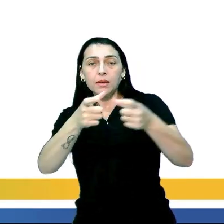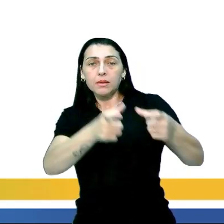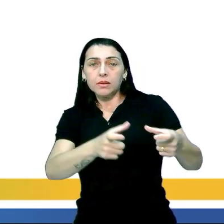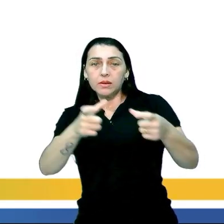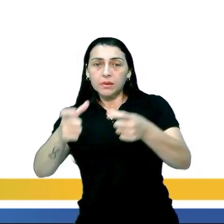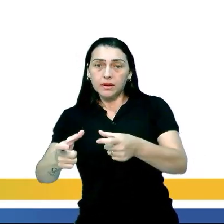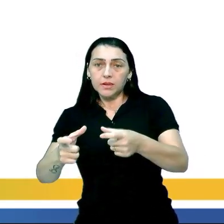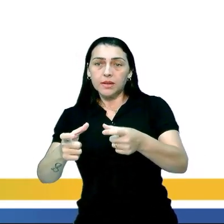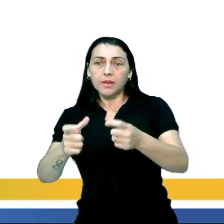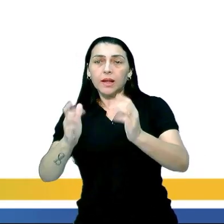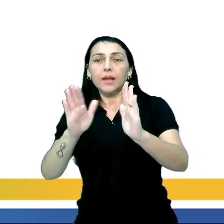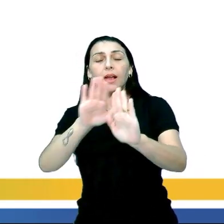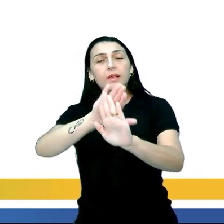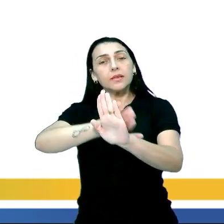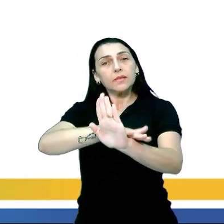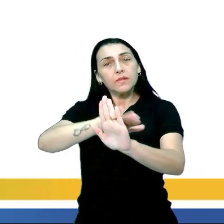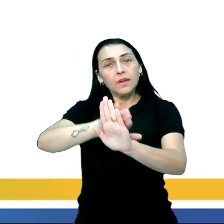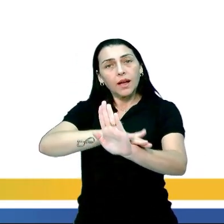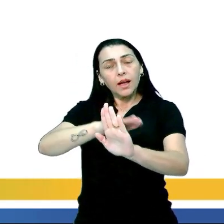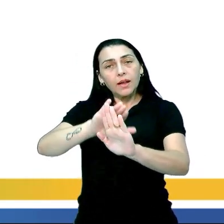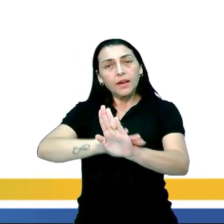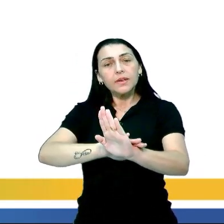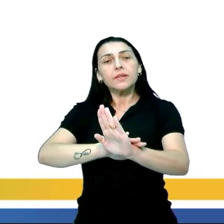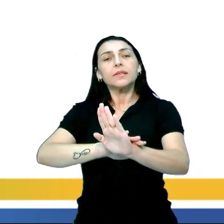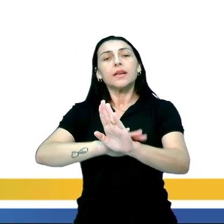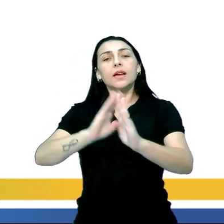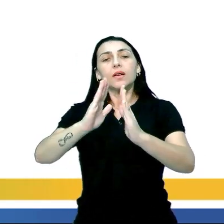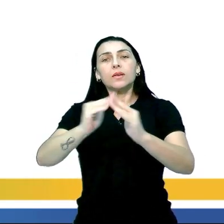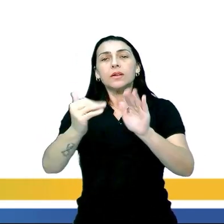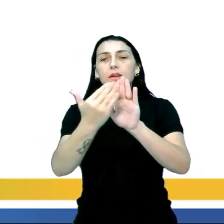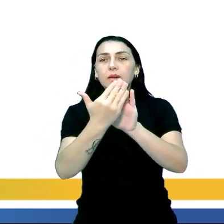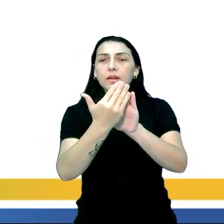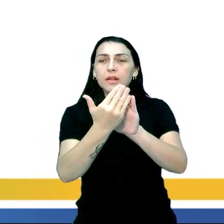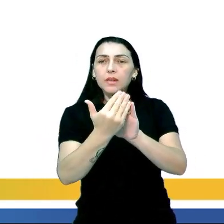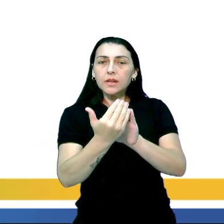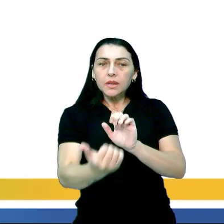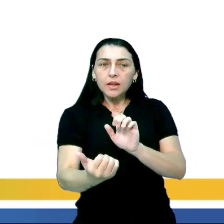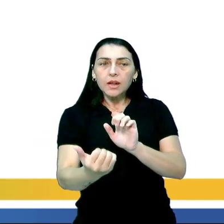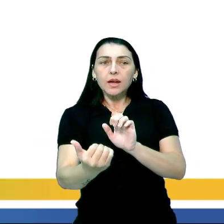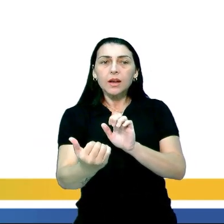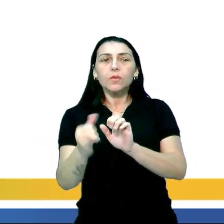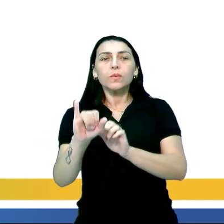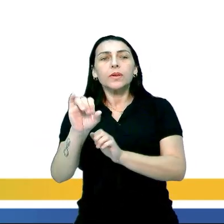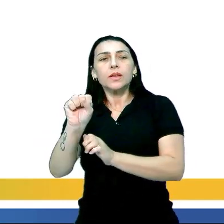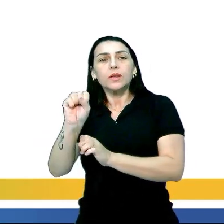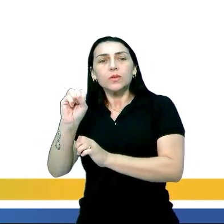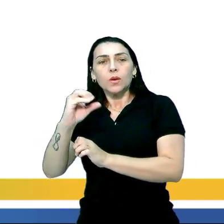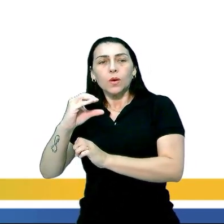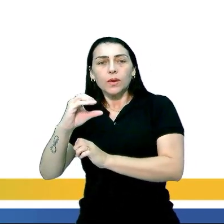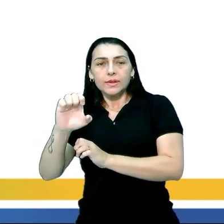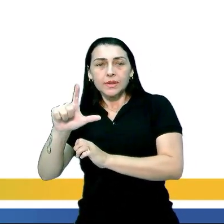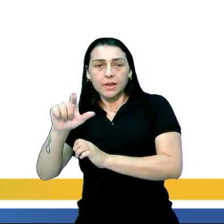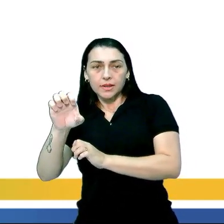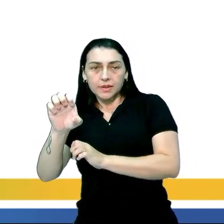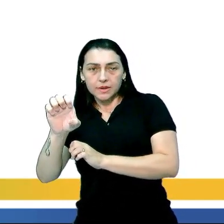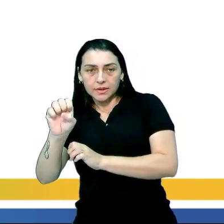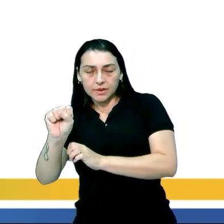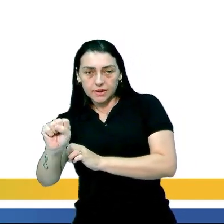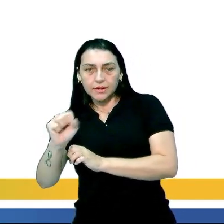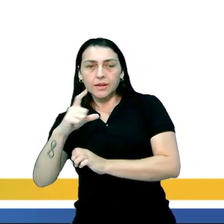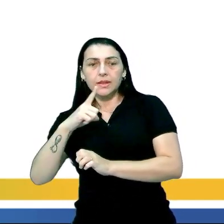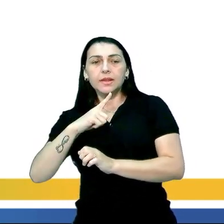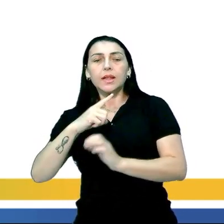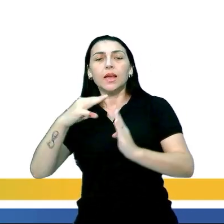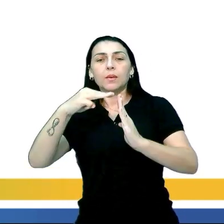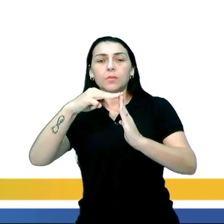modo que as faces laterais sejam triângulos isósceles congruentes. Temos aí o prisma e